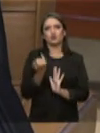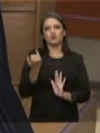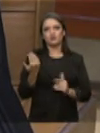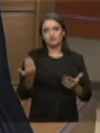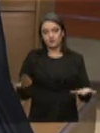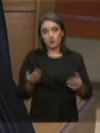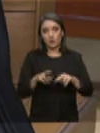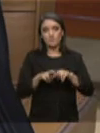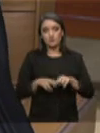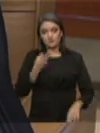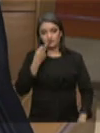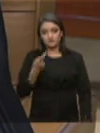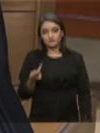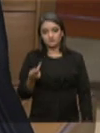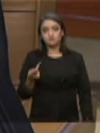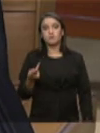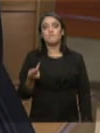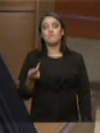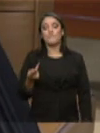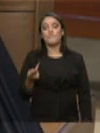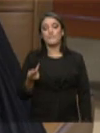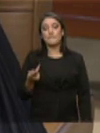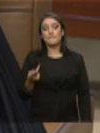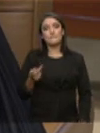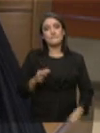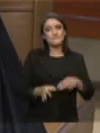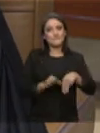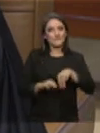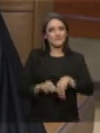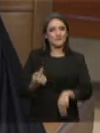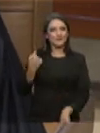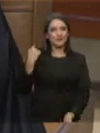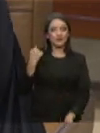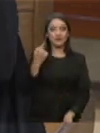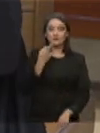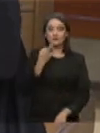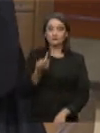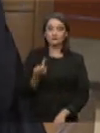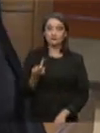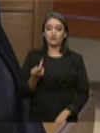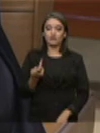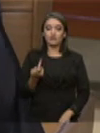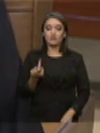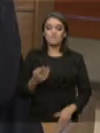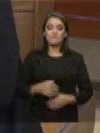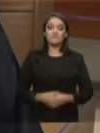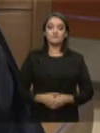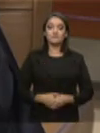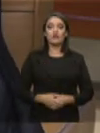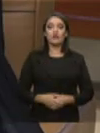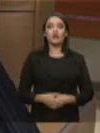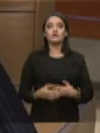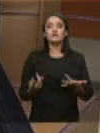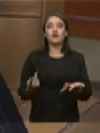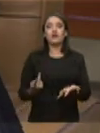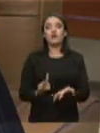no julgamento anterior, na assentada anterior, que, além disto, isso cria uma